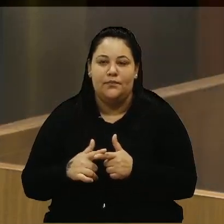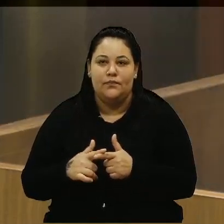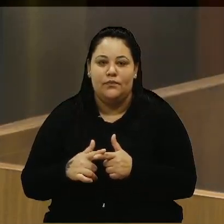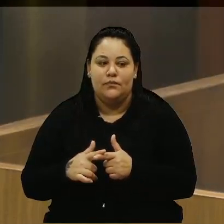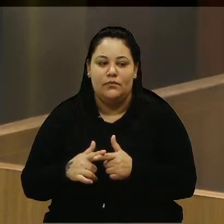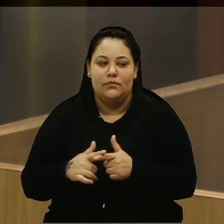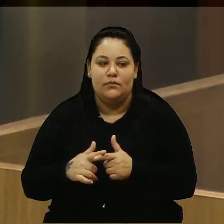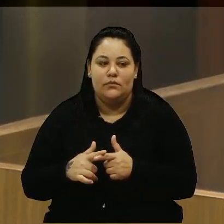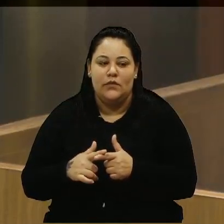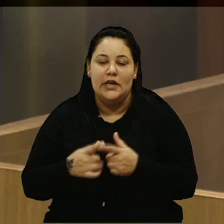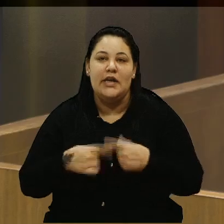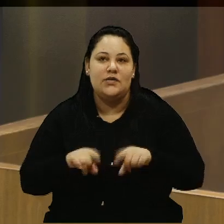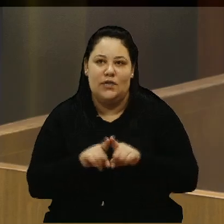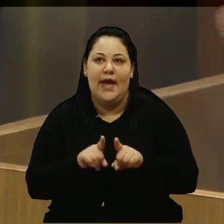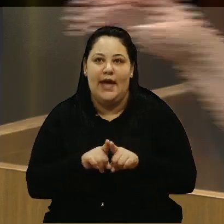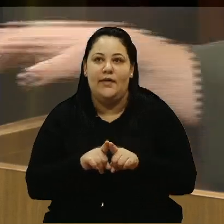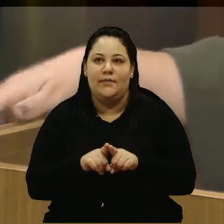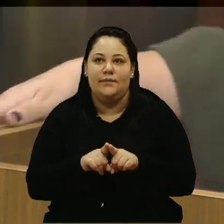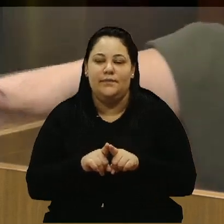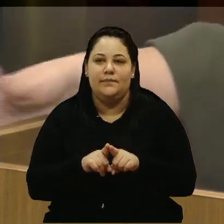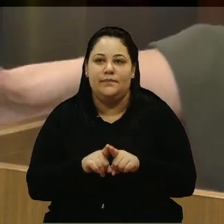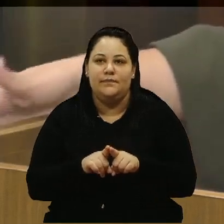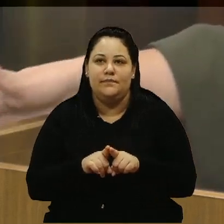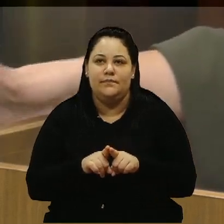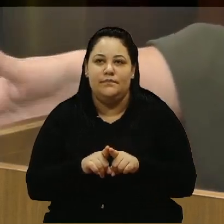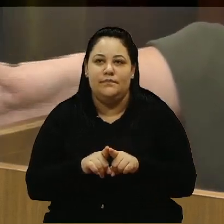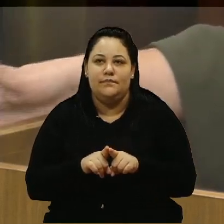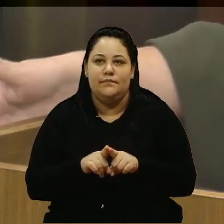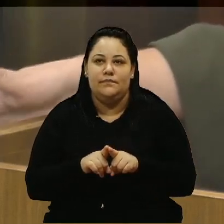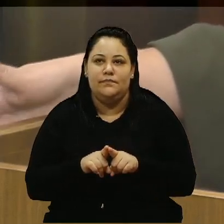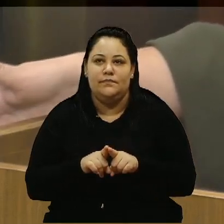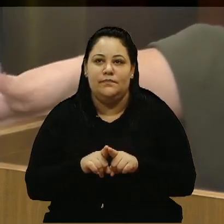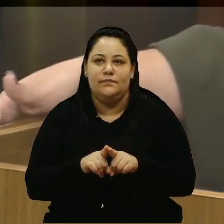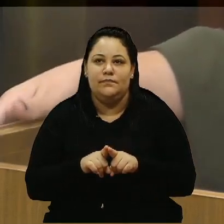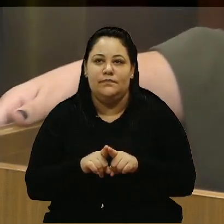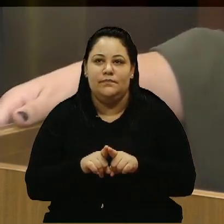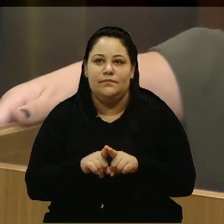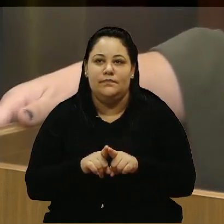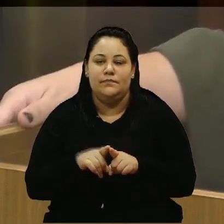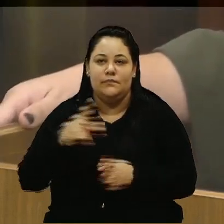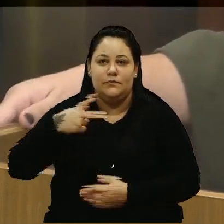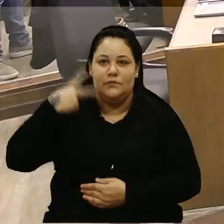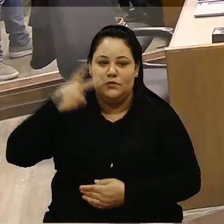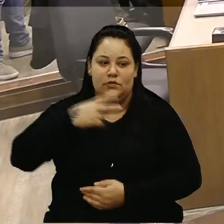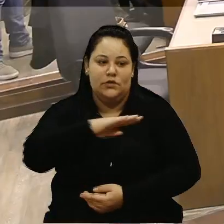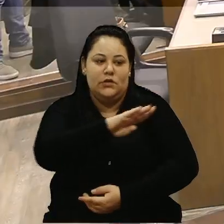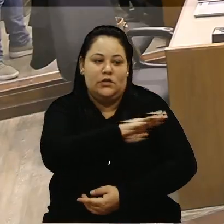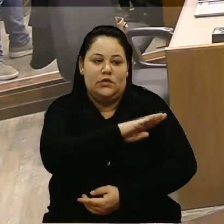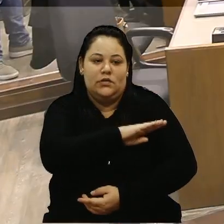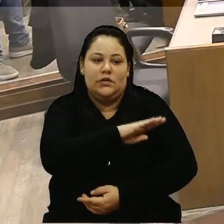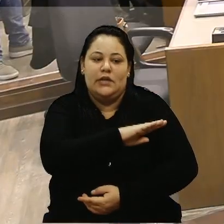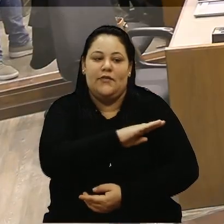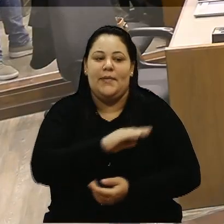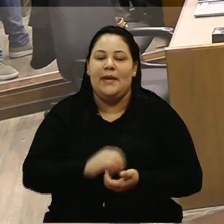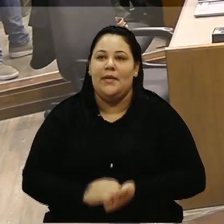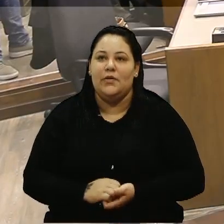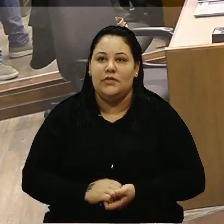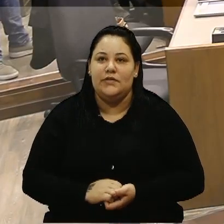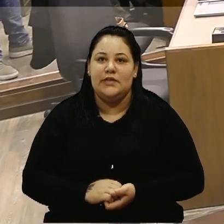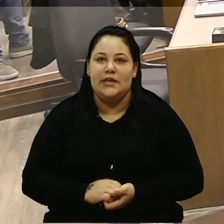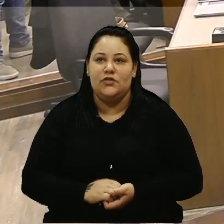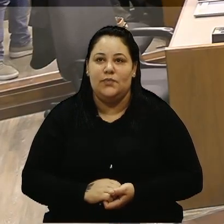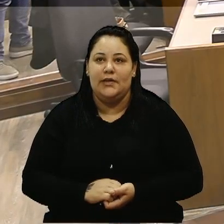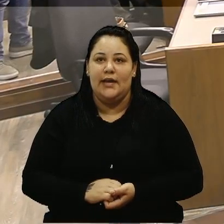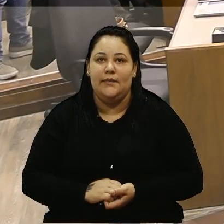município, infelizmente, jogado às traças. Vereador Capitão Ramon. Vereadora Daiane Mello, muito me